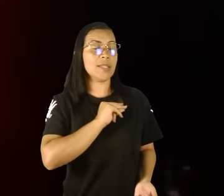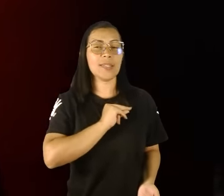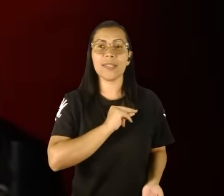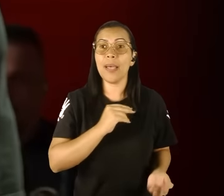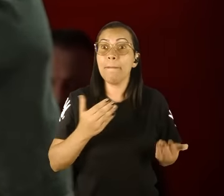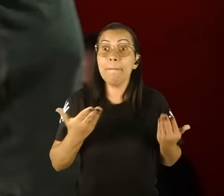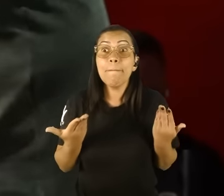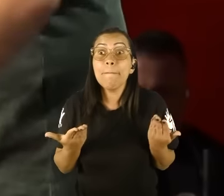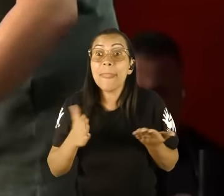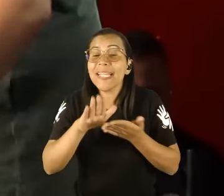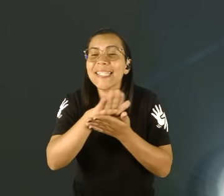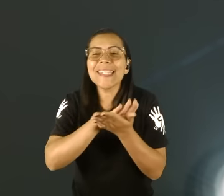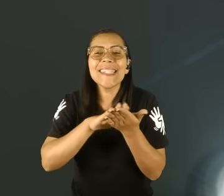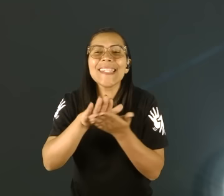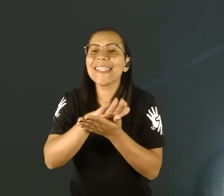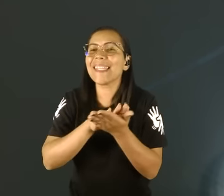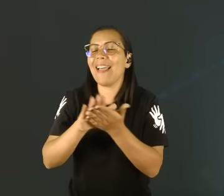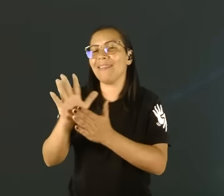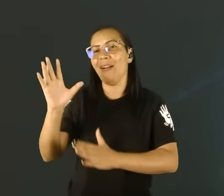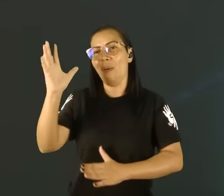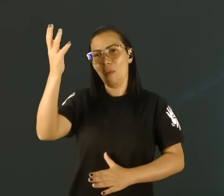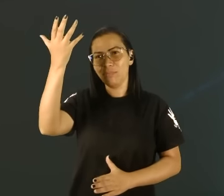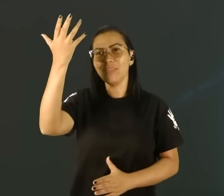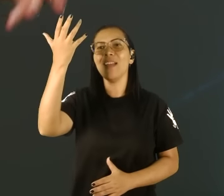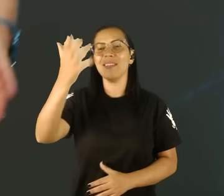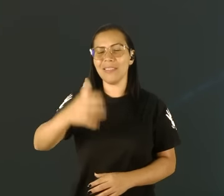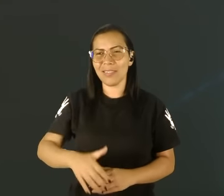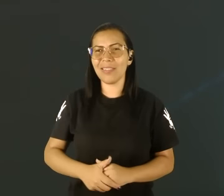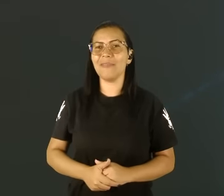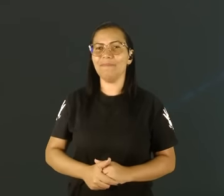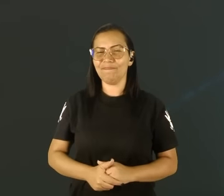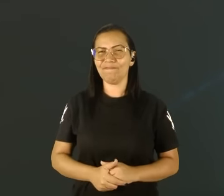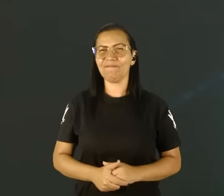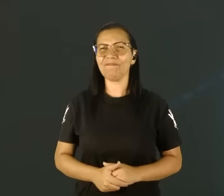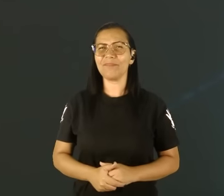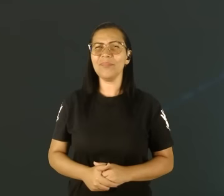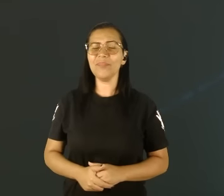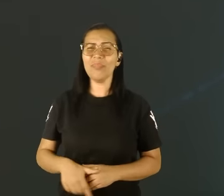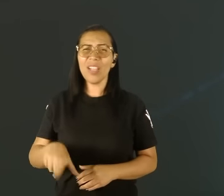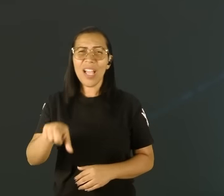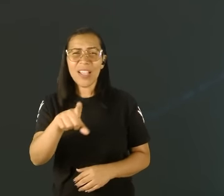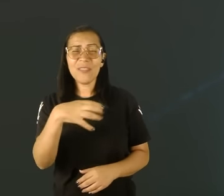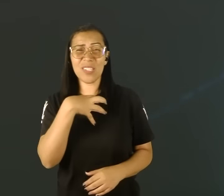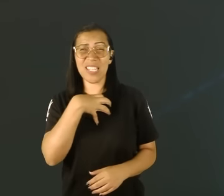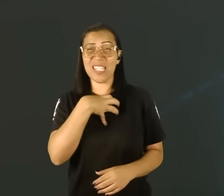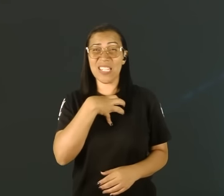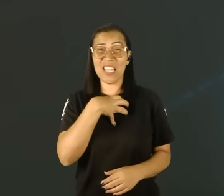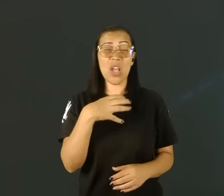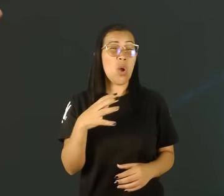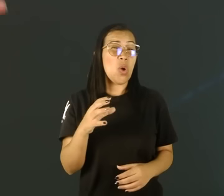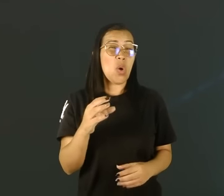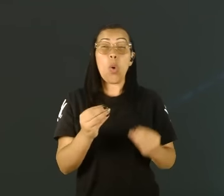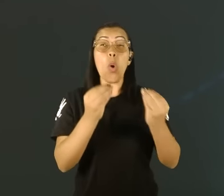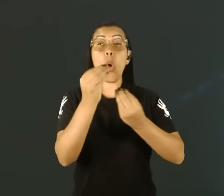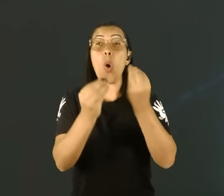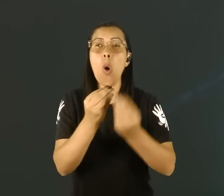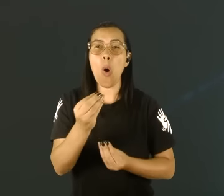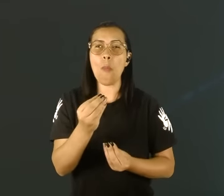para viver. E aí você não vive mais. Está doente, está atrapalhado,